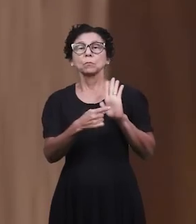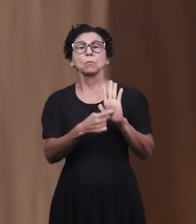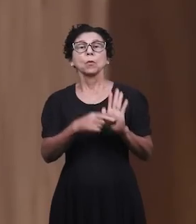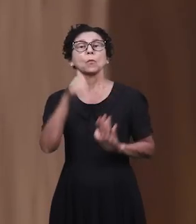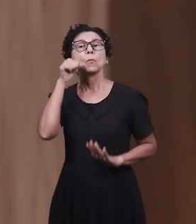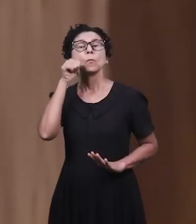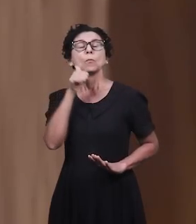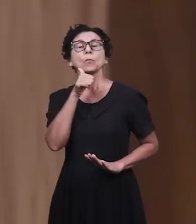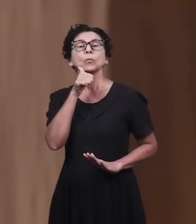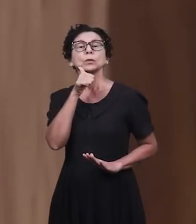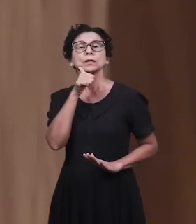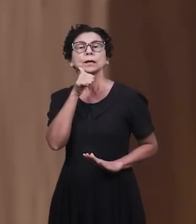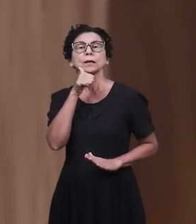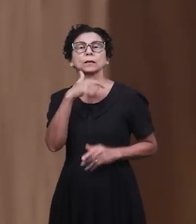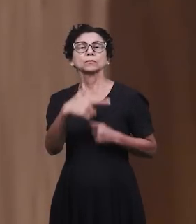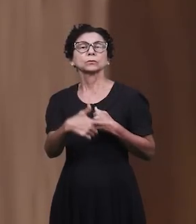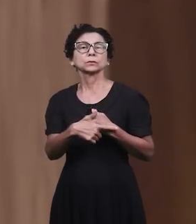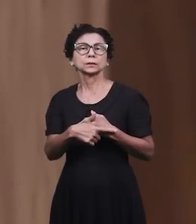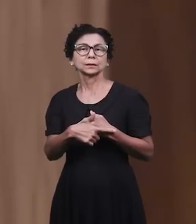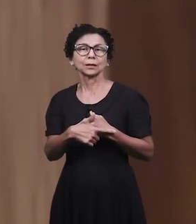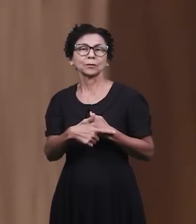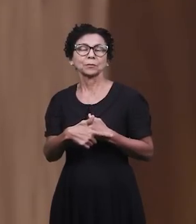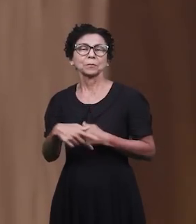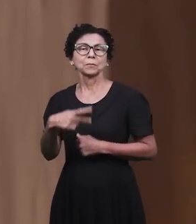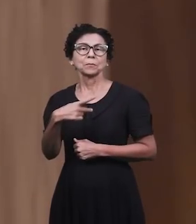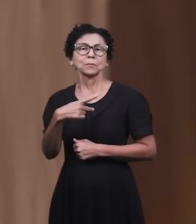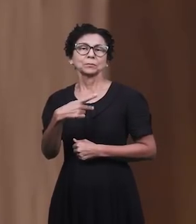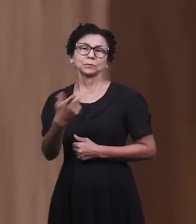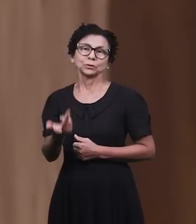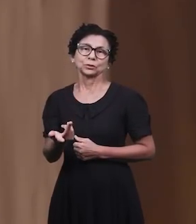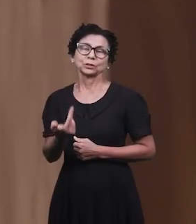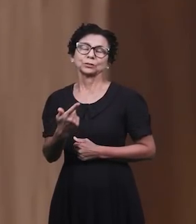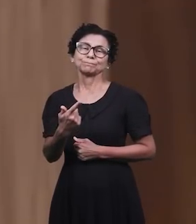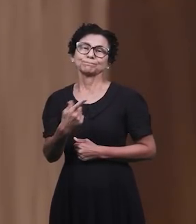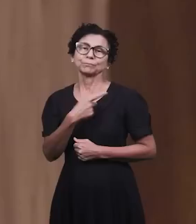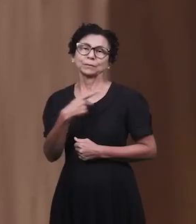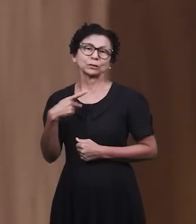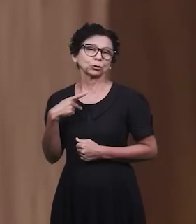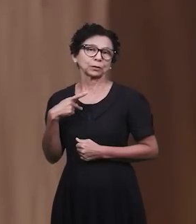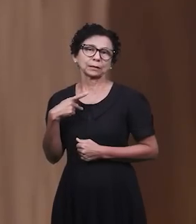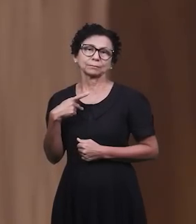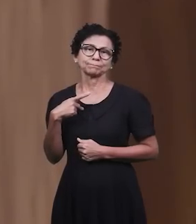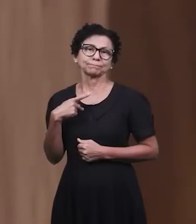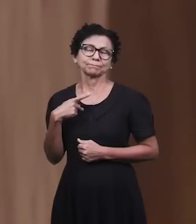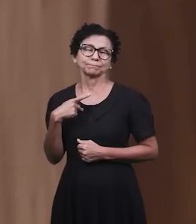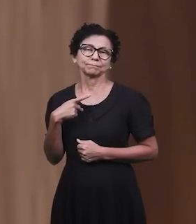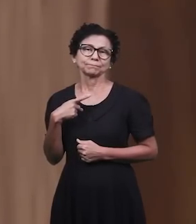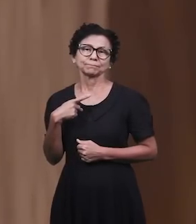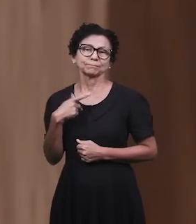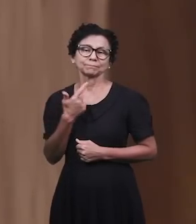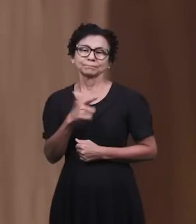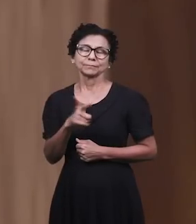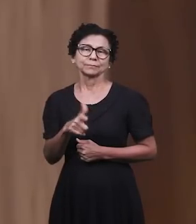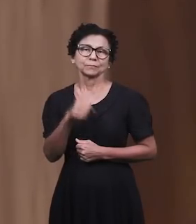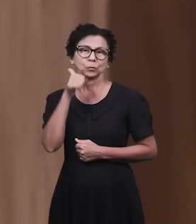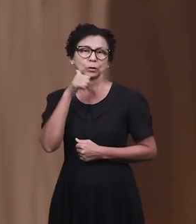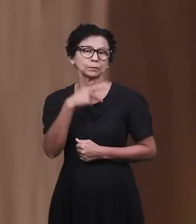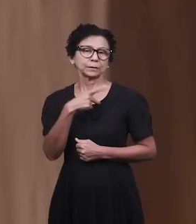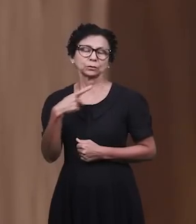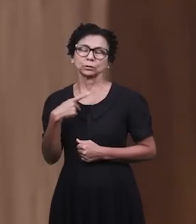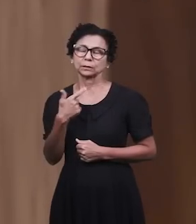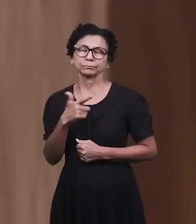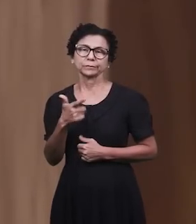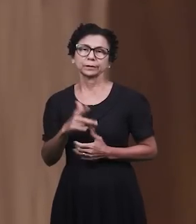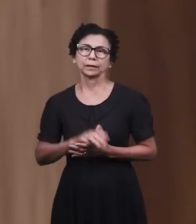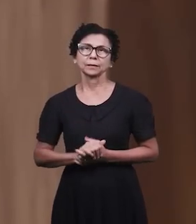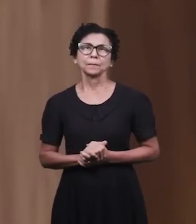mulher tenha essa função de ministério na palavra. Não existe nenhuma. Agora, o que nós dizemos, né? Mas os